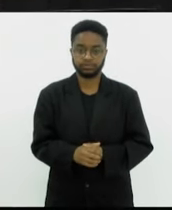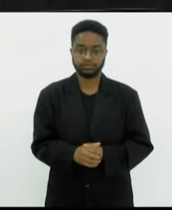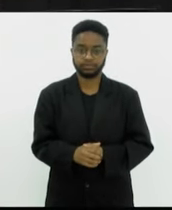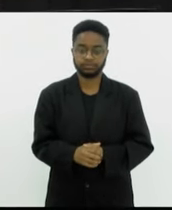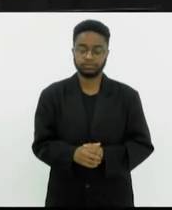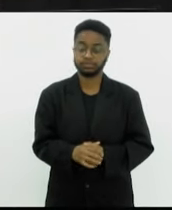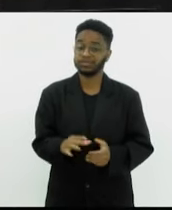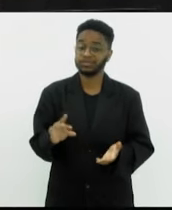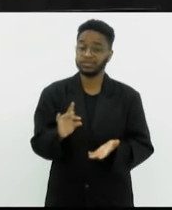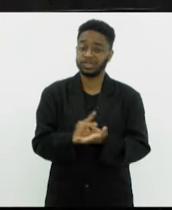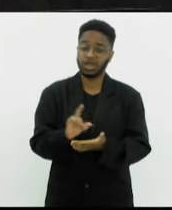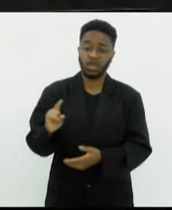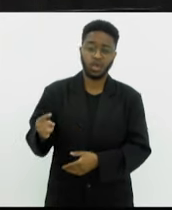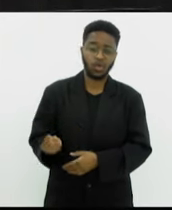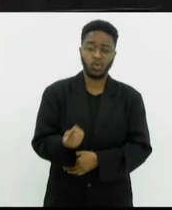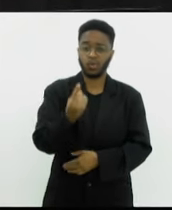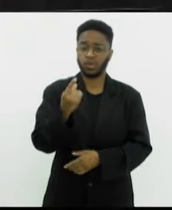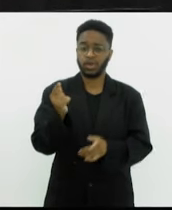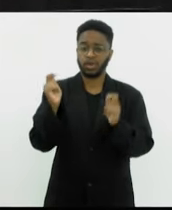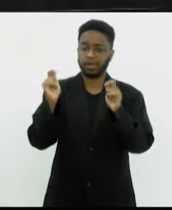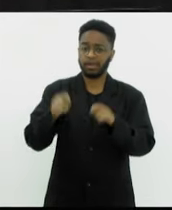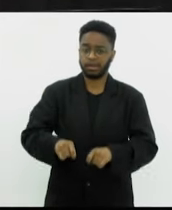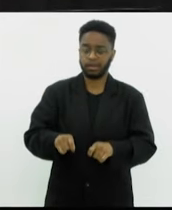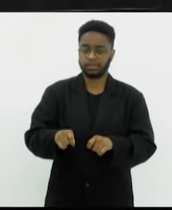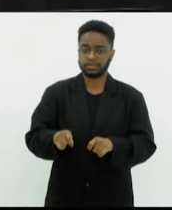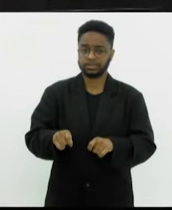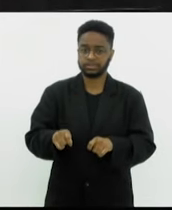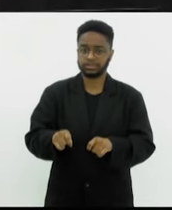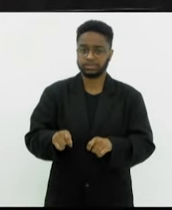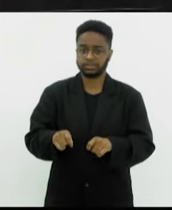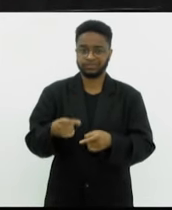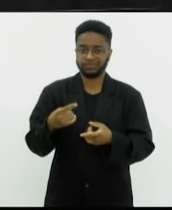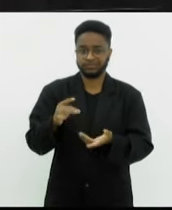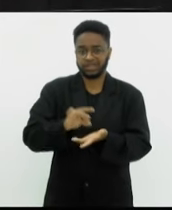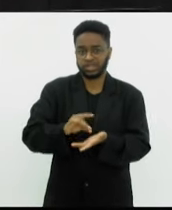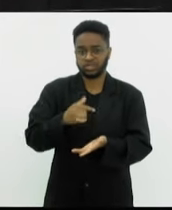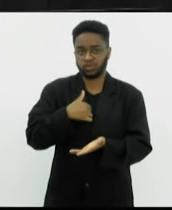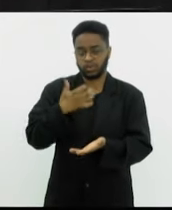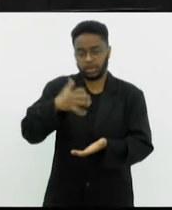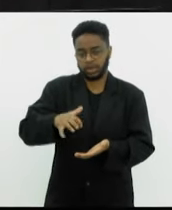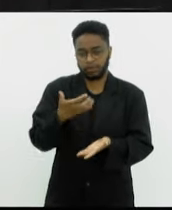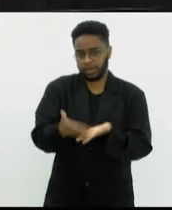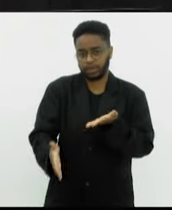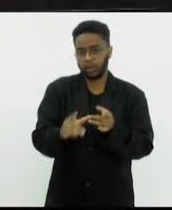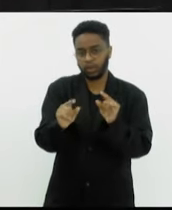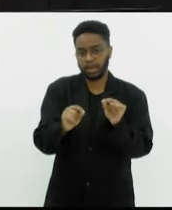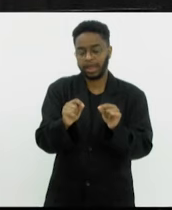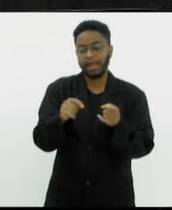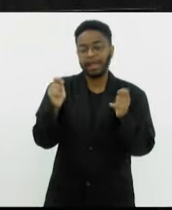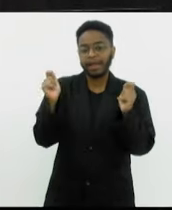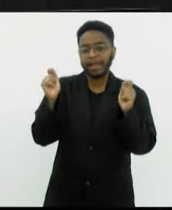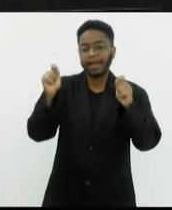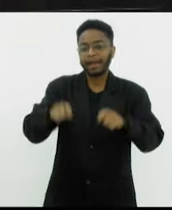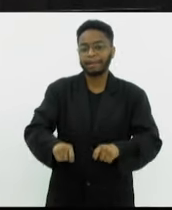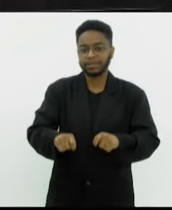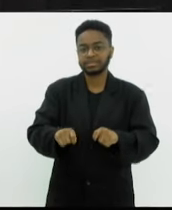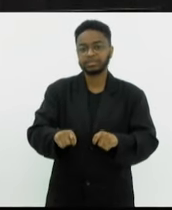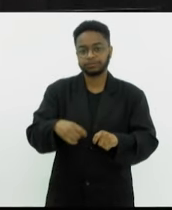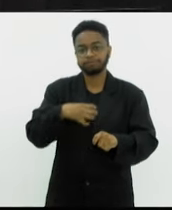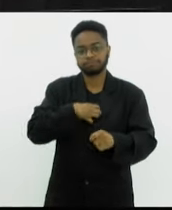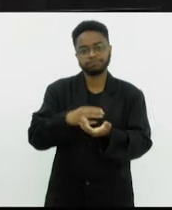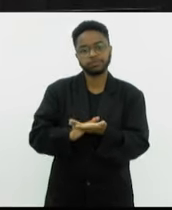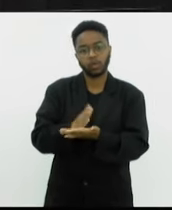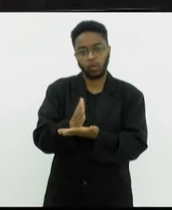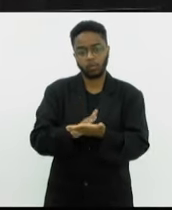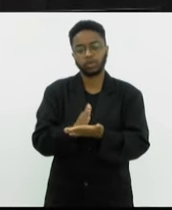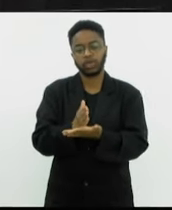uma única capacidade que eu não quero perder nessa vida é a capacidade de me